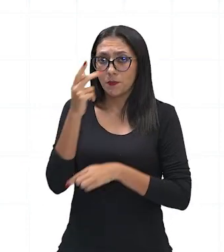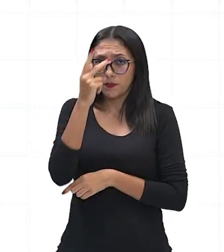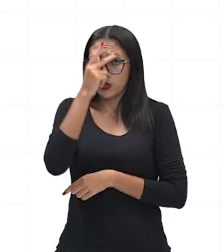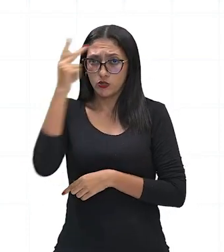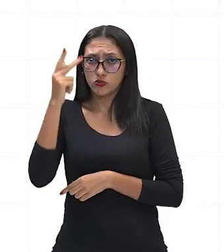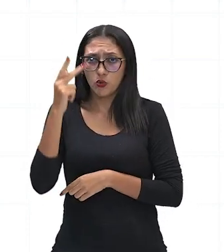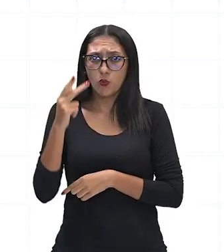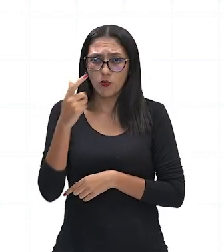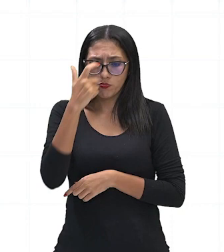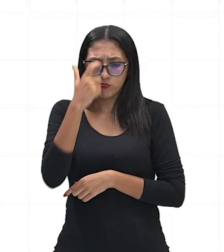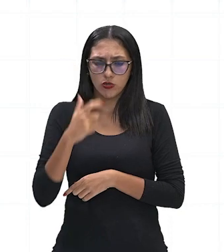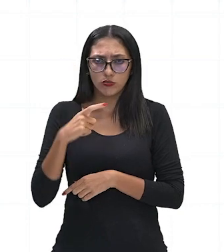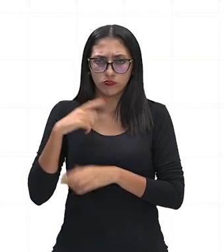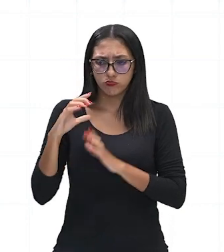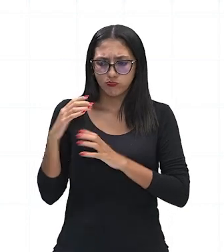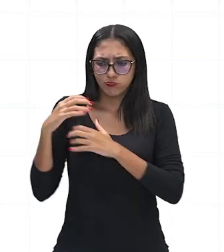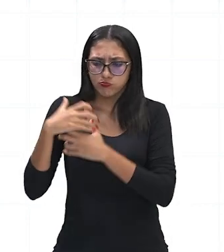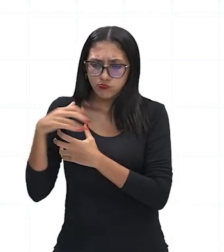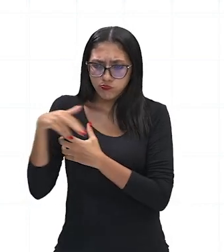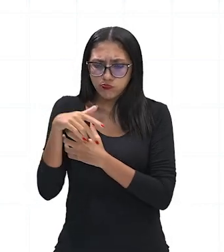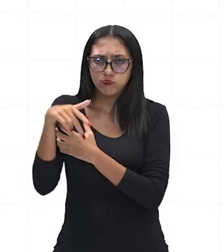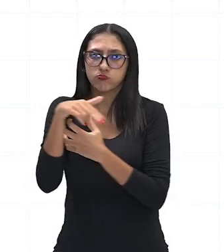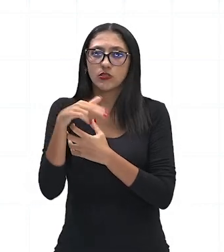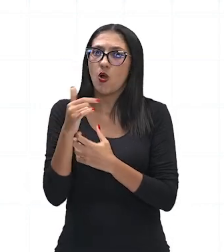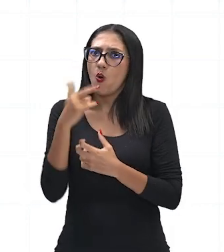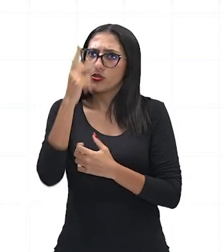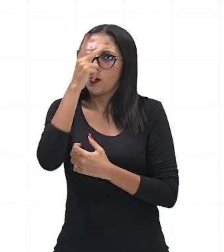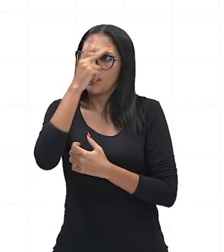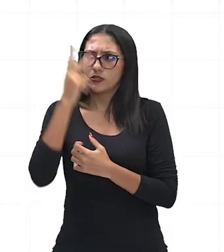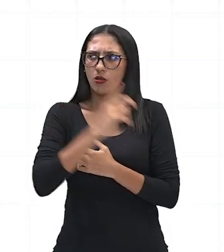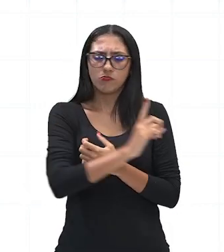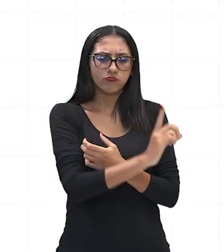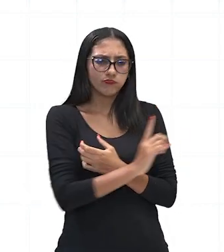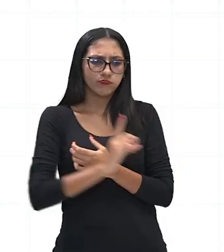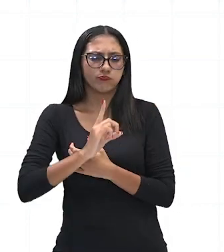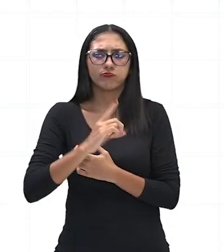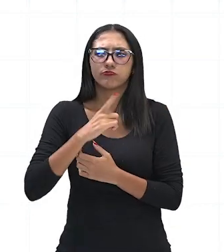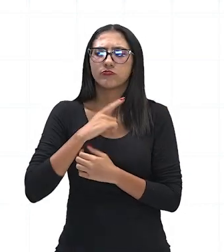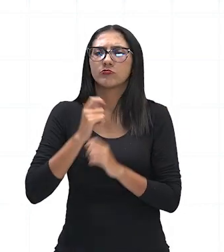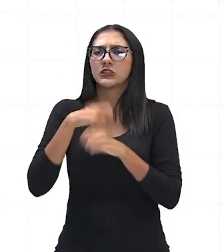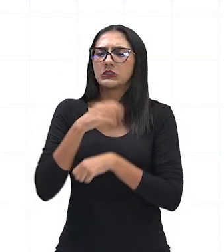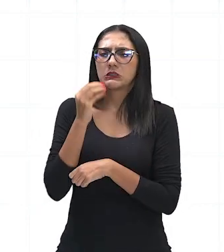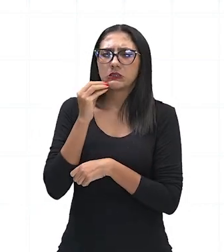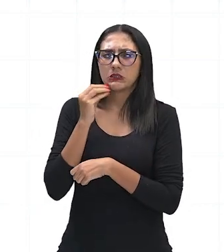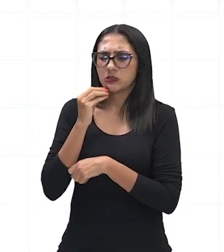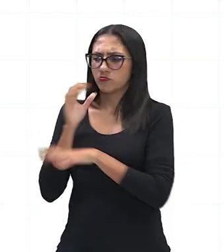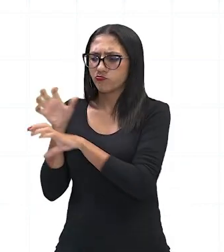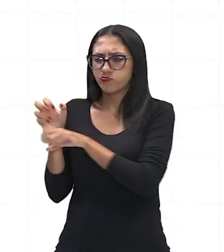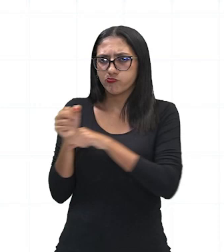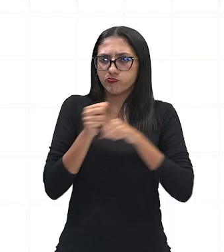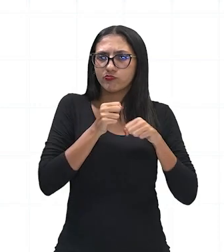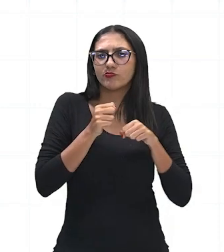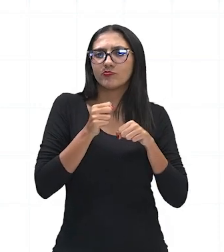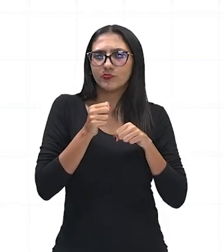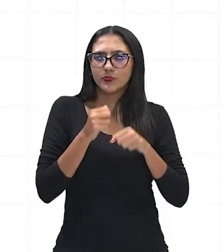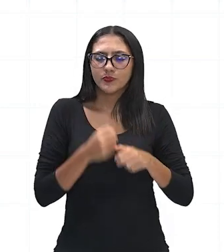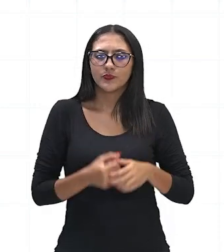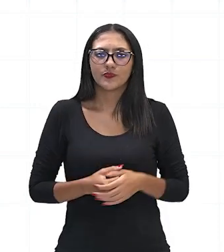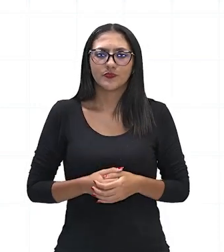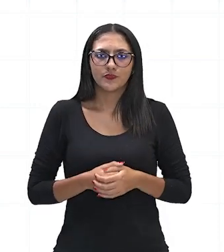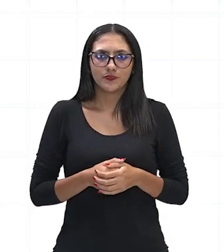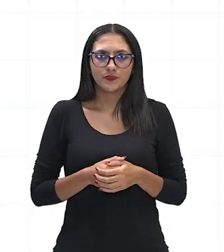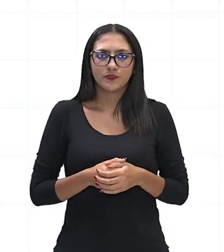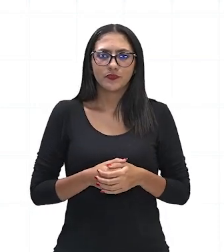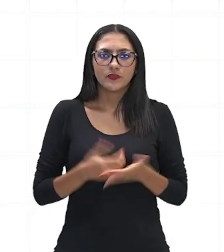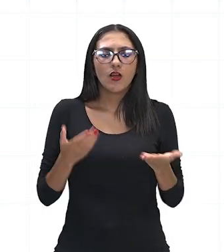bola, é permitido que os outros jogadores agarrem esse jogador para tentar tomar essa posse de bola. Falando em bola,